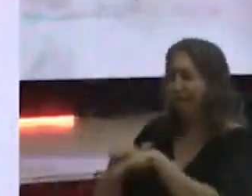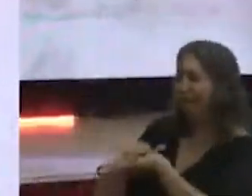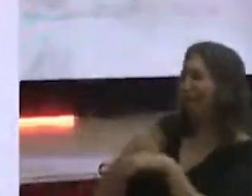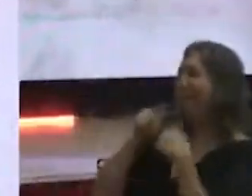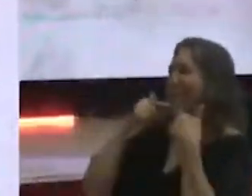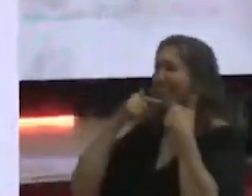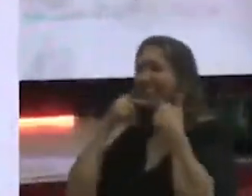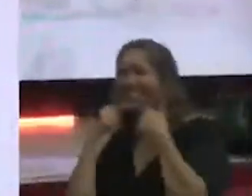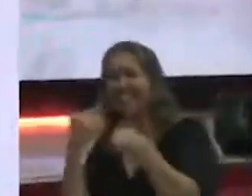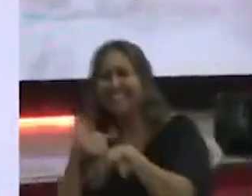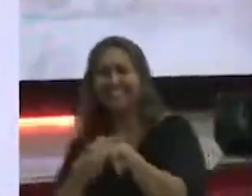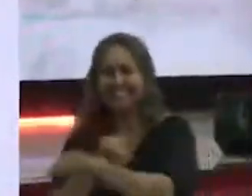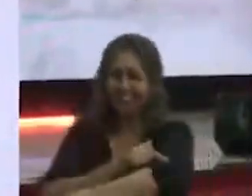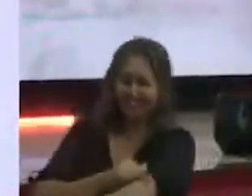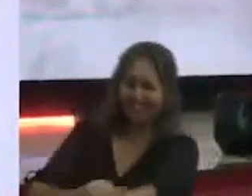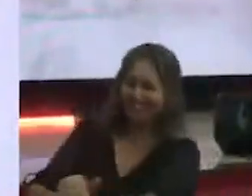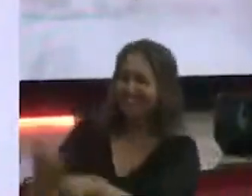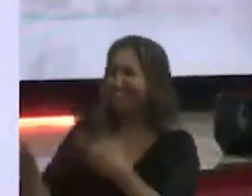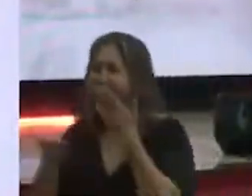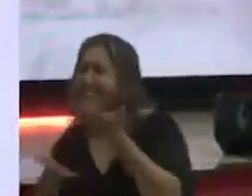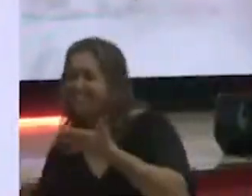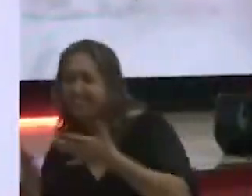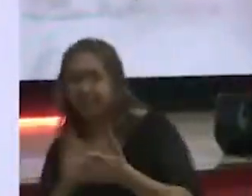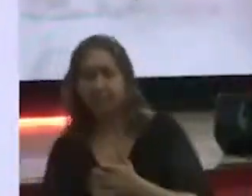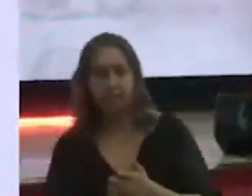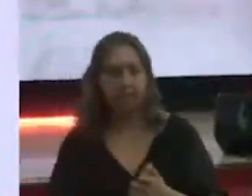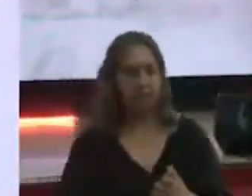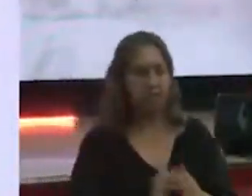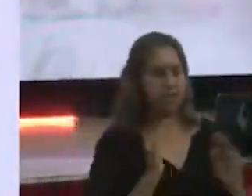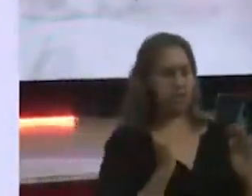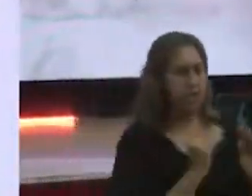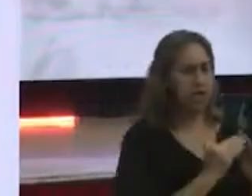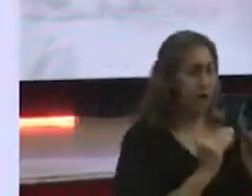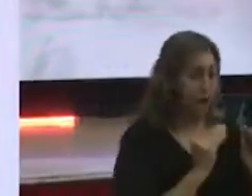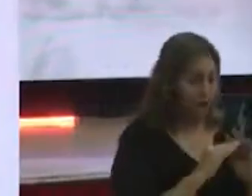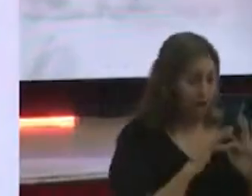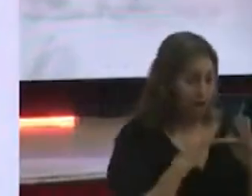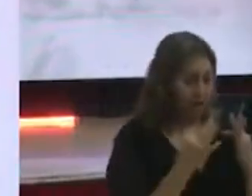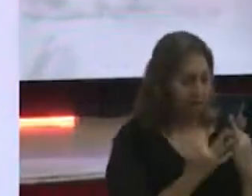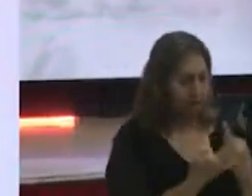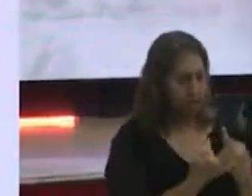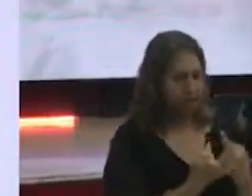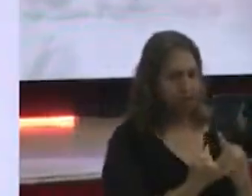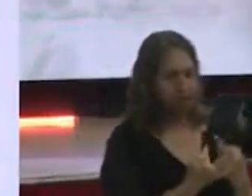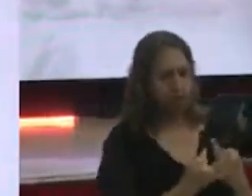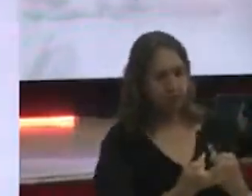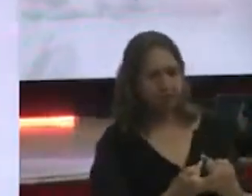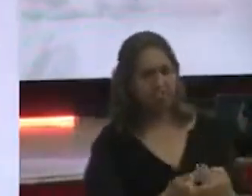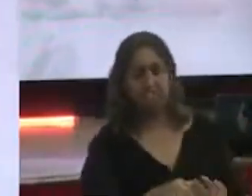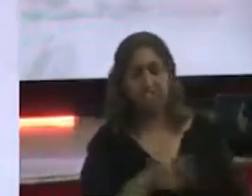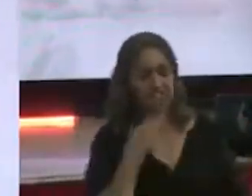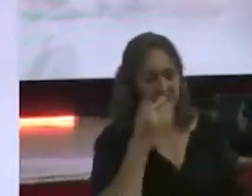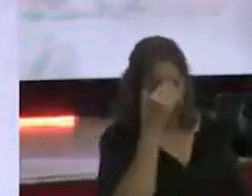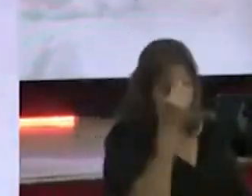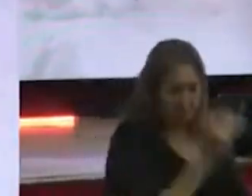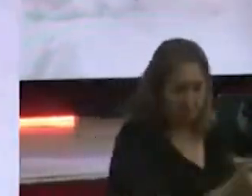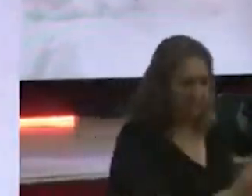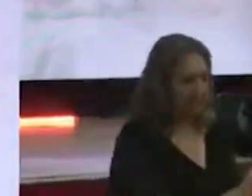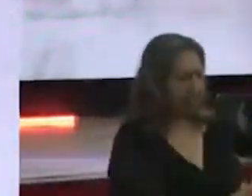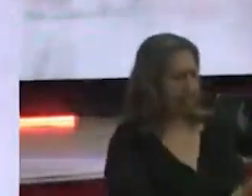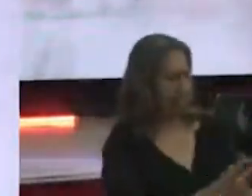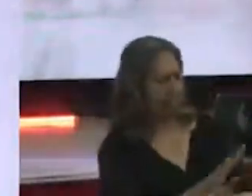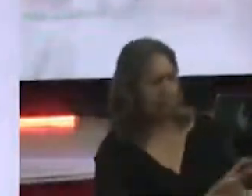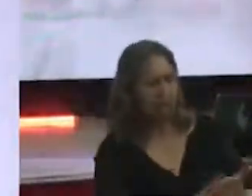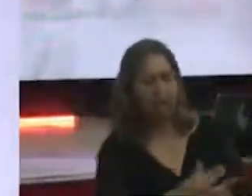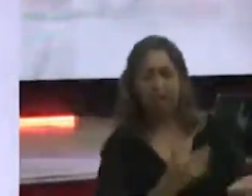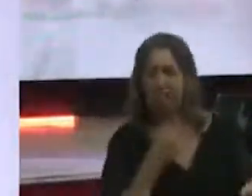sorriso com educação mas os de dentro de casa muitas vezes nós não falamos um obrigado muitas vezes